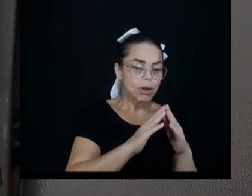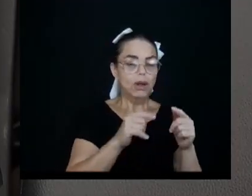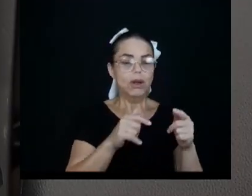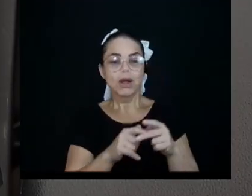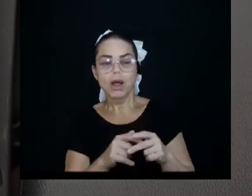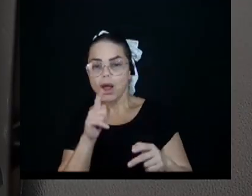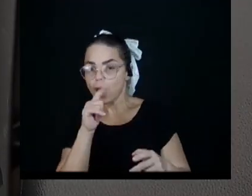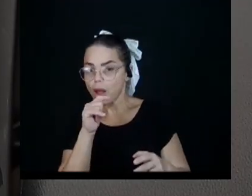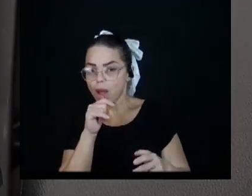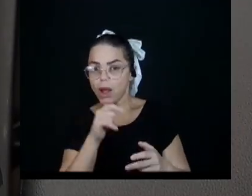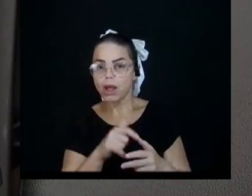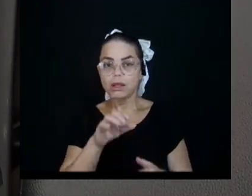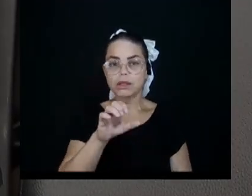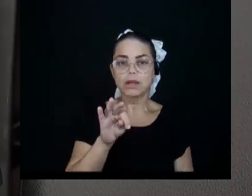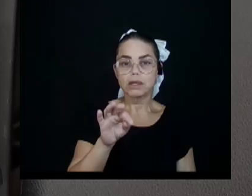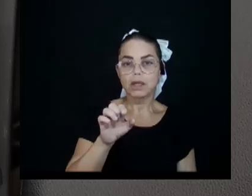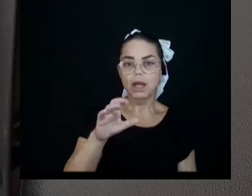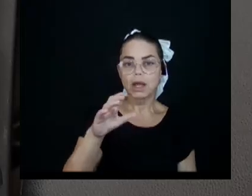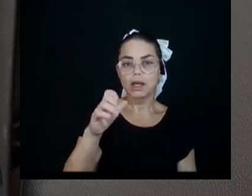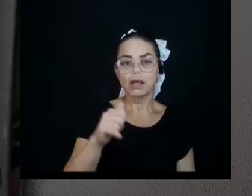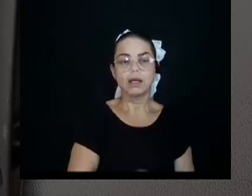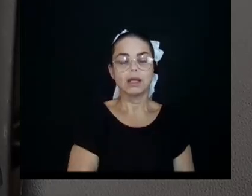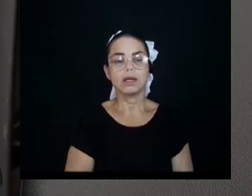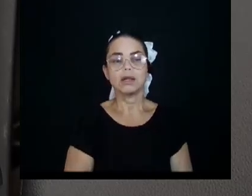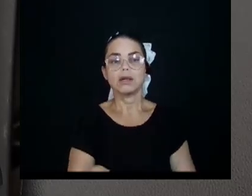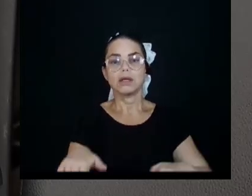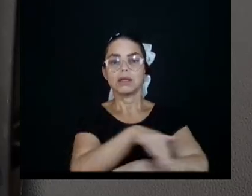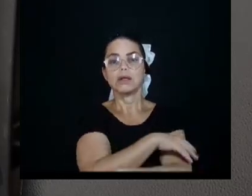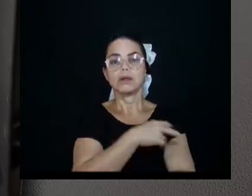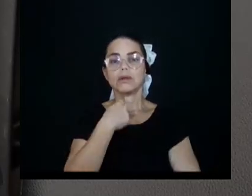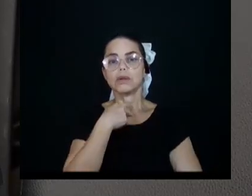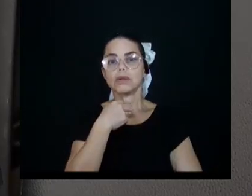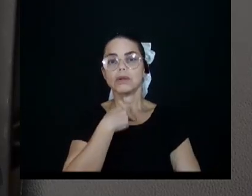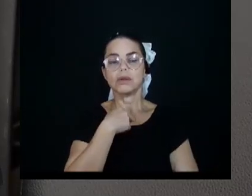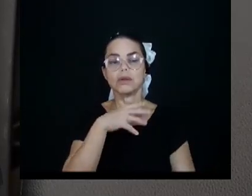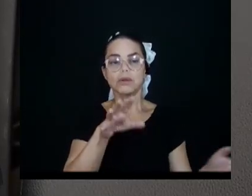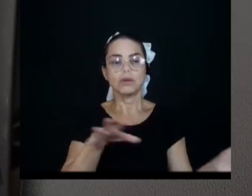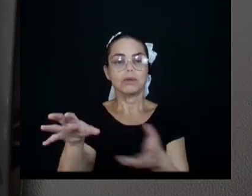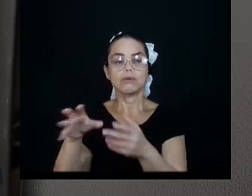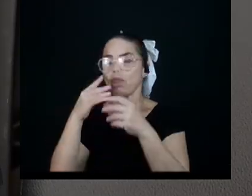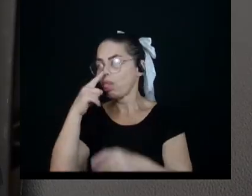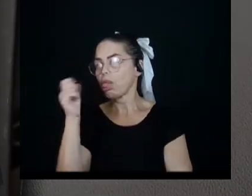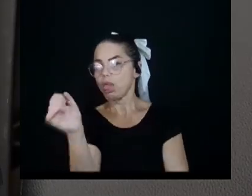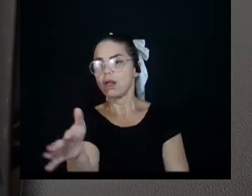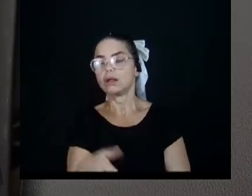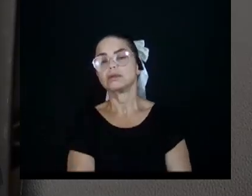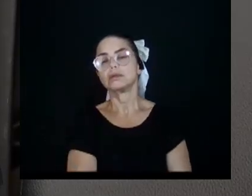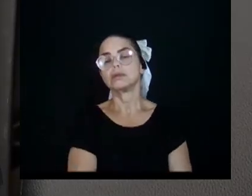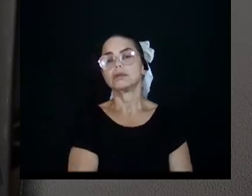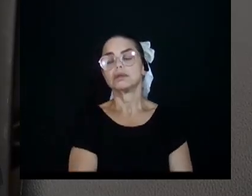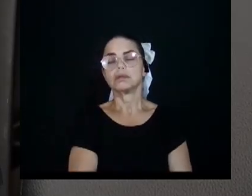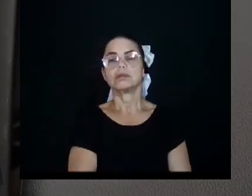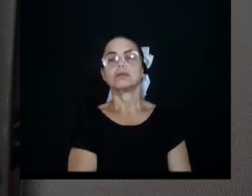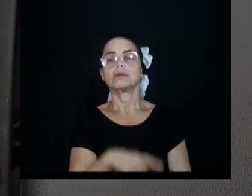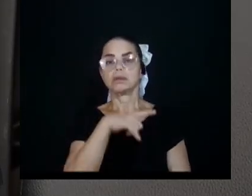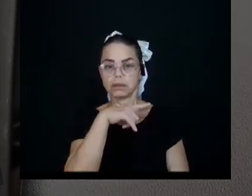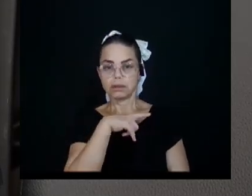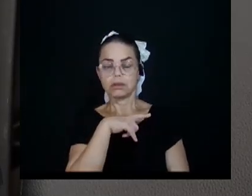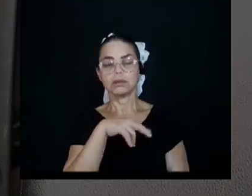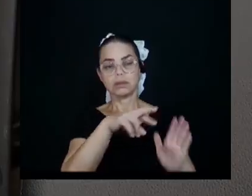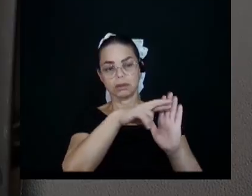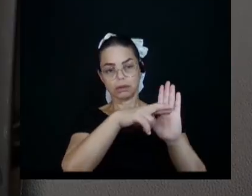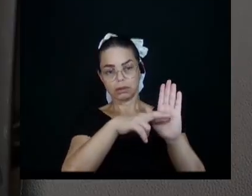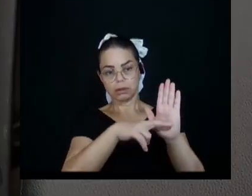vem, não, tá na rua, não pode ficar na rua, tira da rua. Então nós colocamos, claro que existem restrições, desde que não